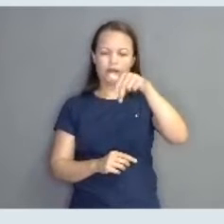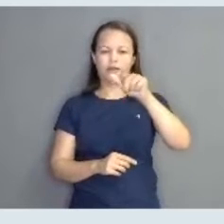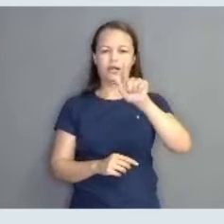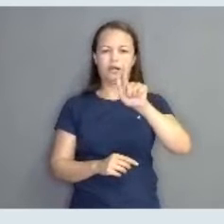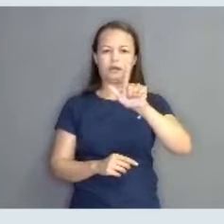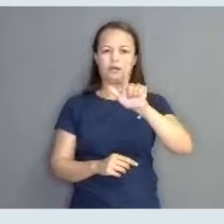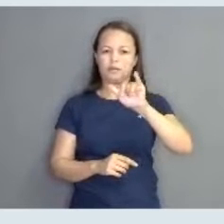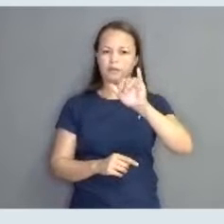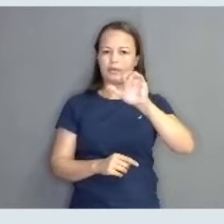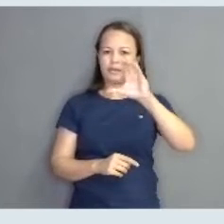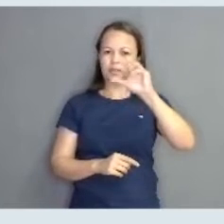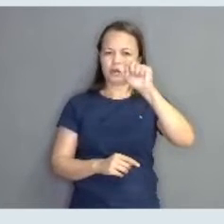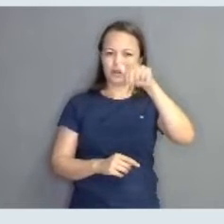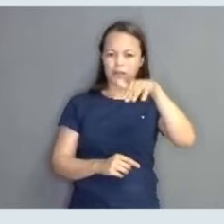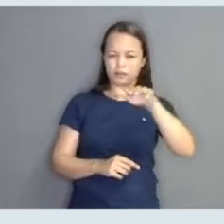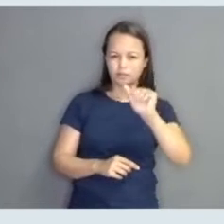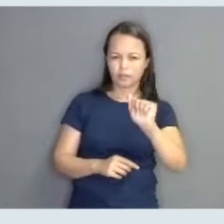Anglicana.